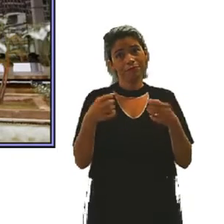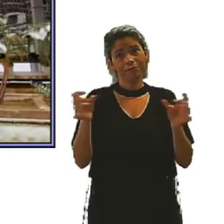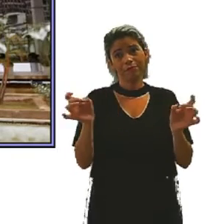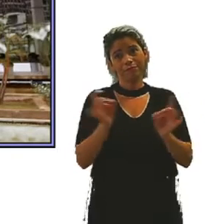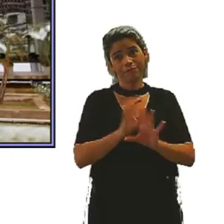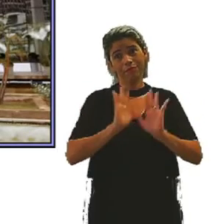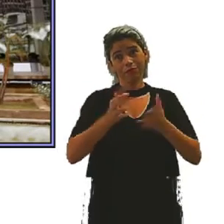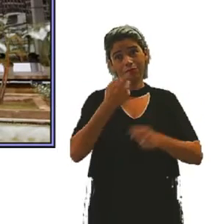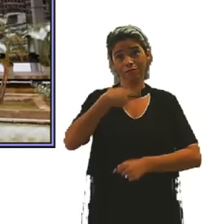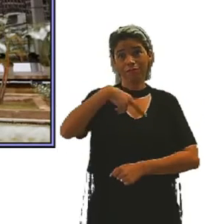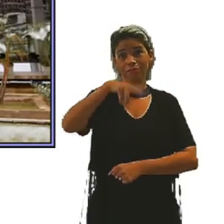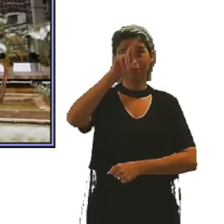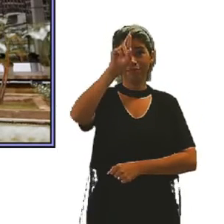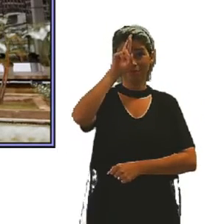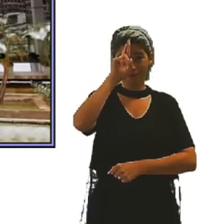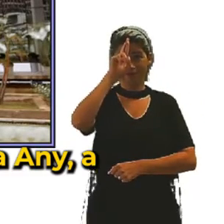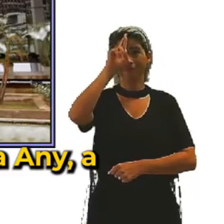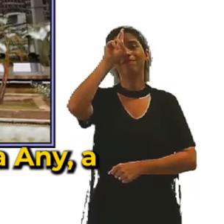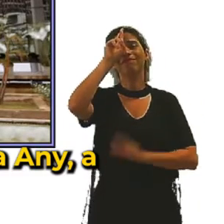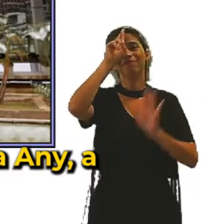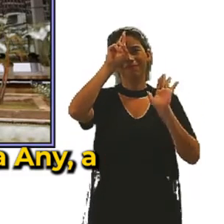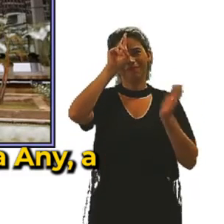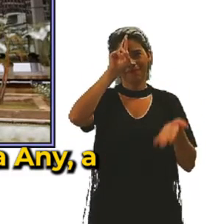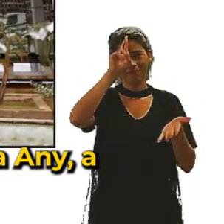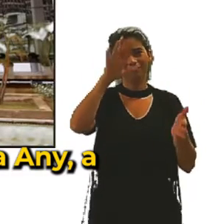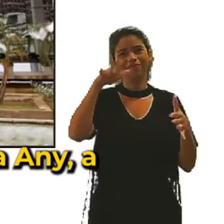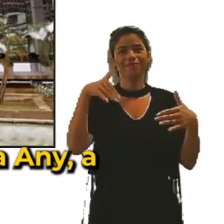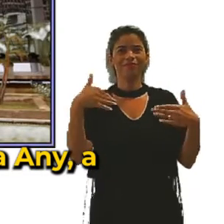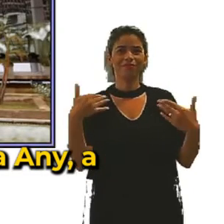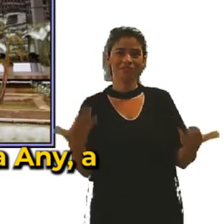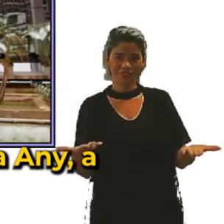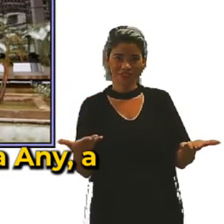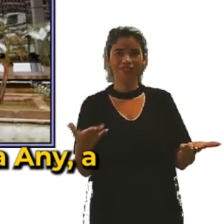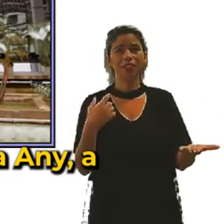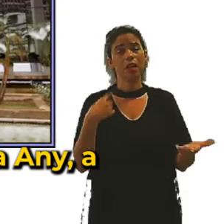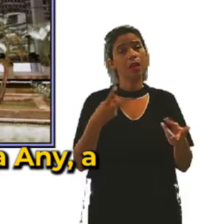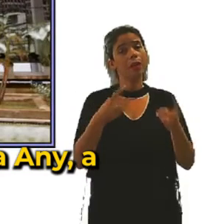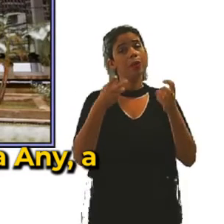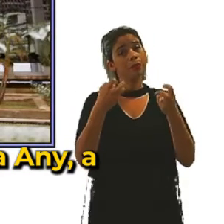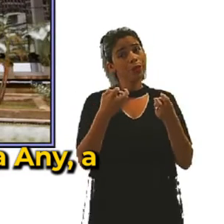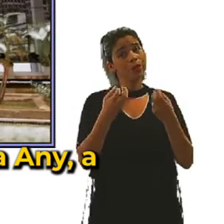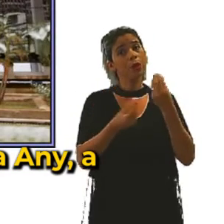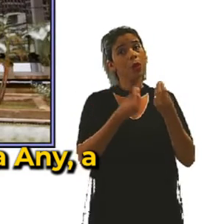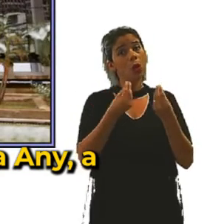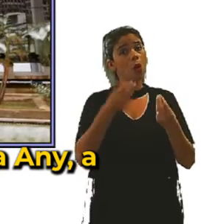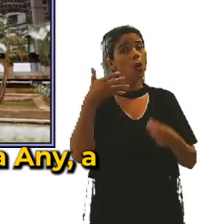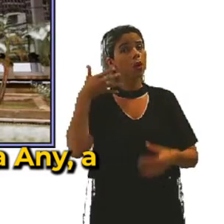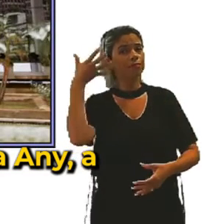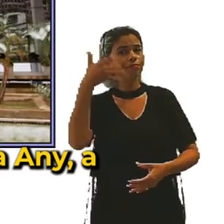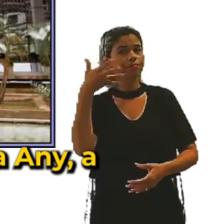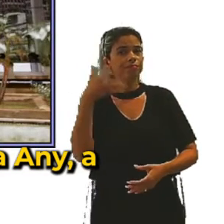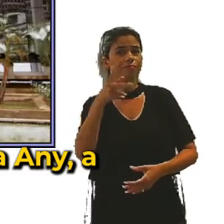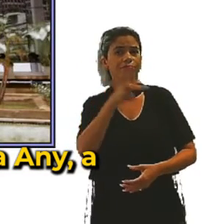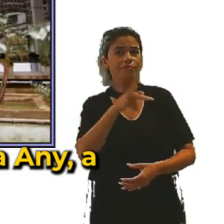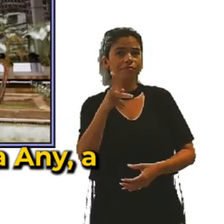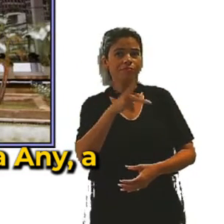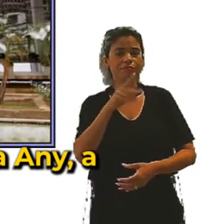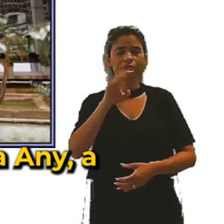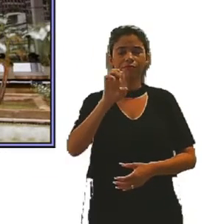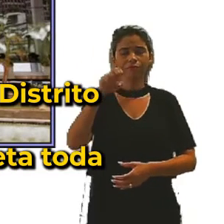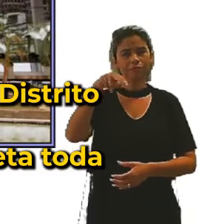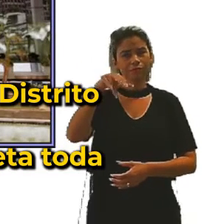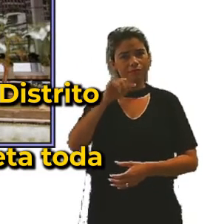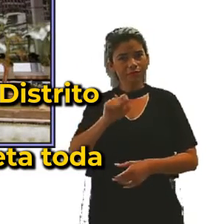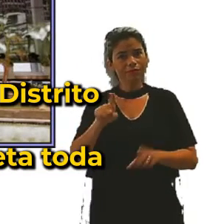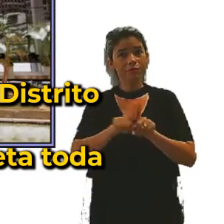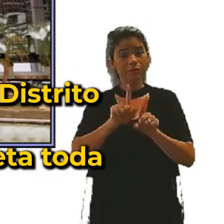são 12 horas e 2 minutos, e vimos aí com a fala da professora doutora Ani, a fala da